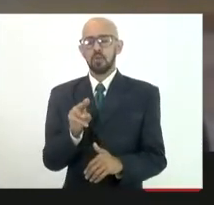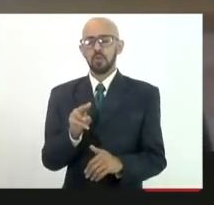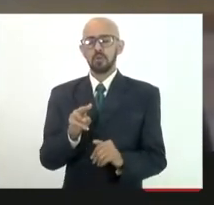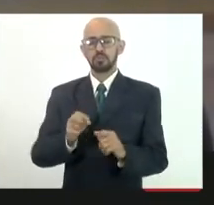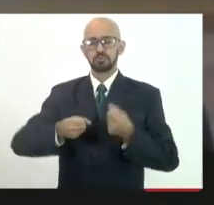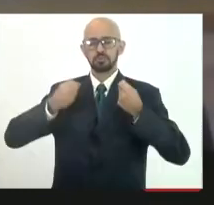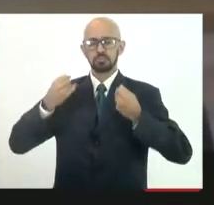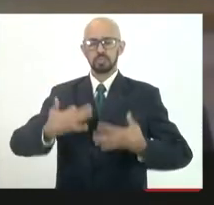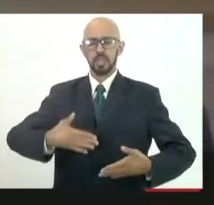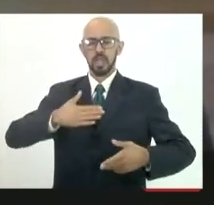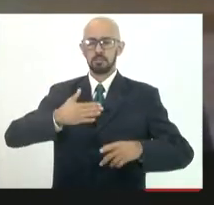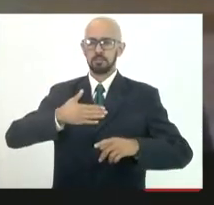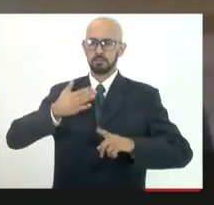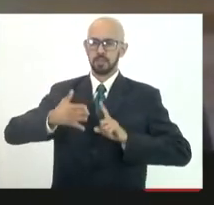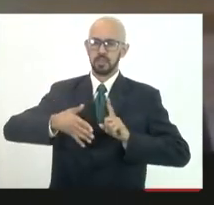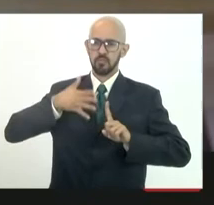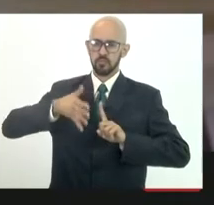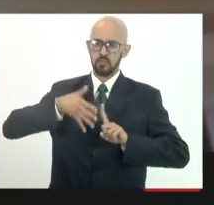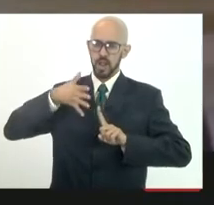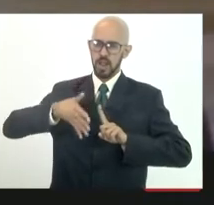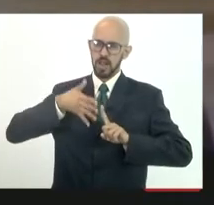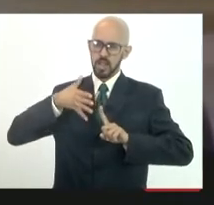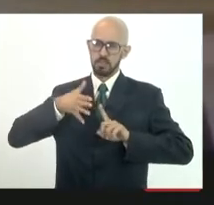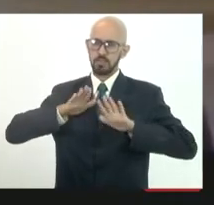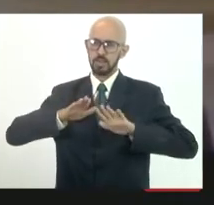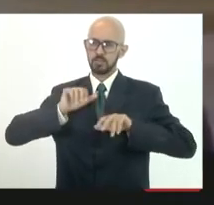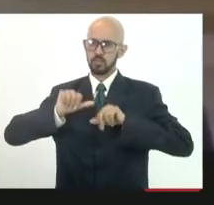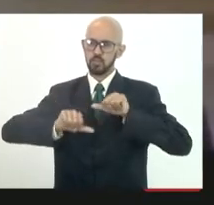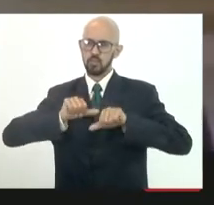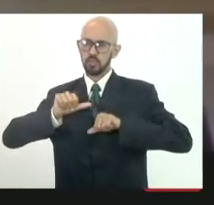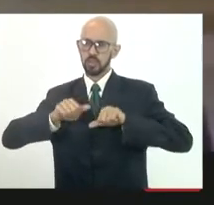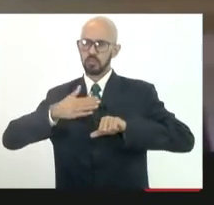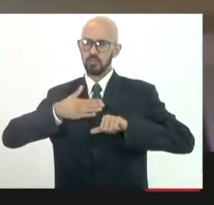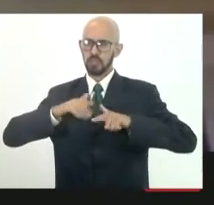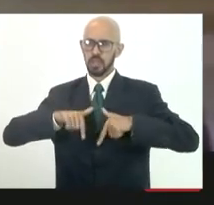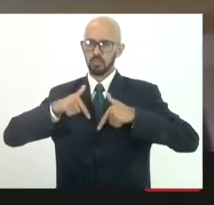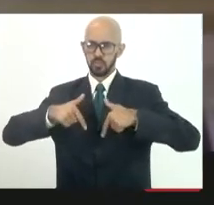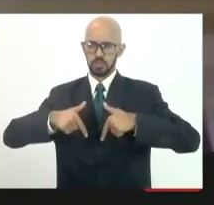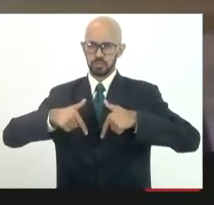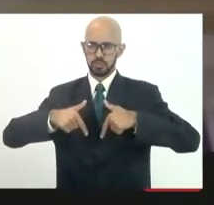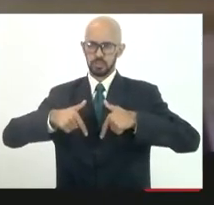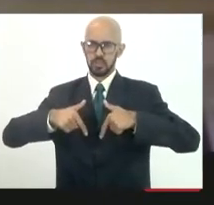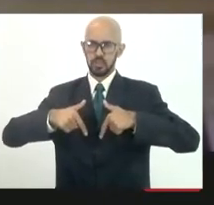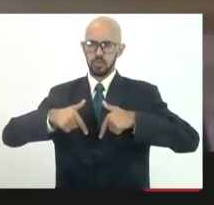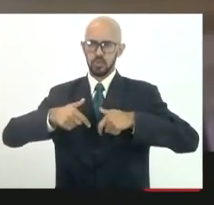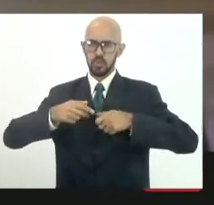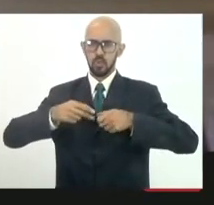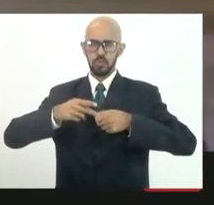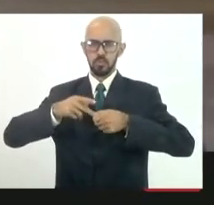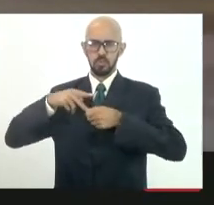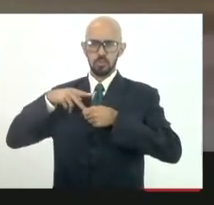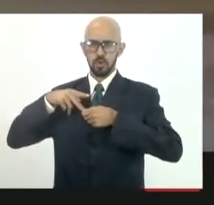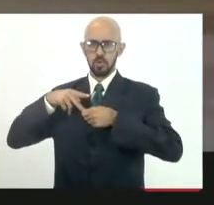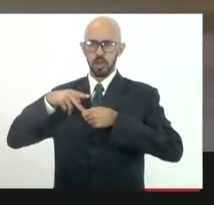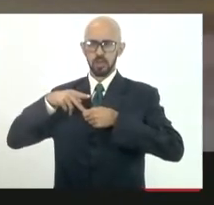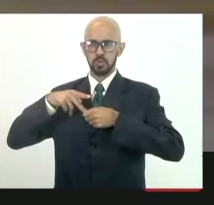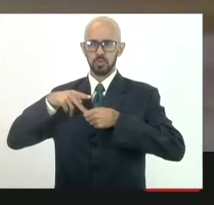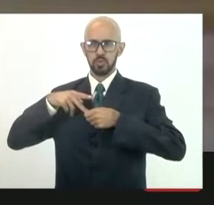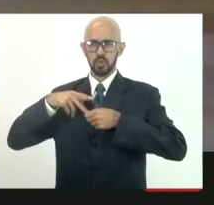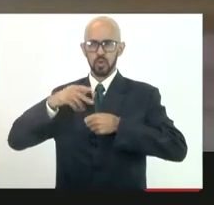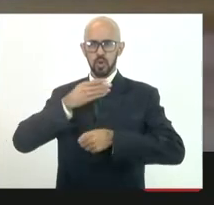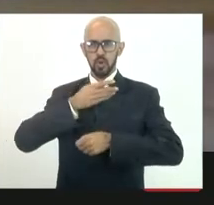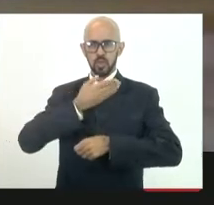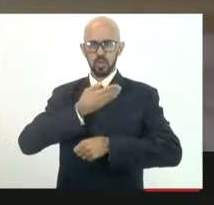exposição, abordando um pouco a minha atuação como procurador da República na Baixada